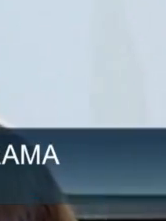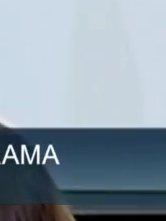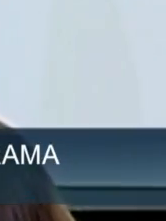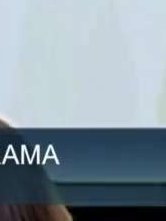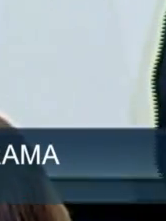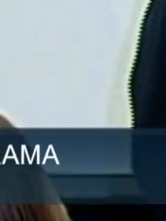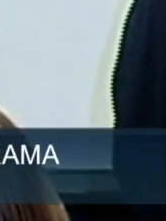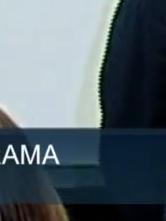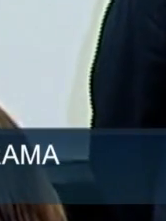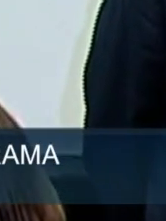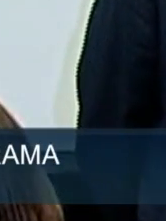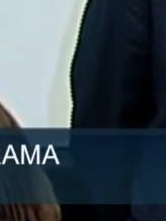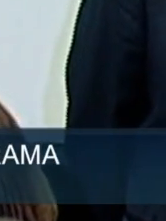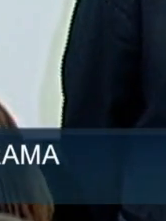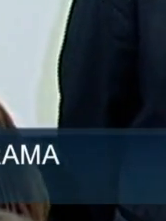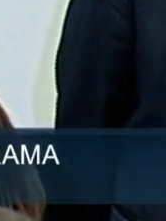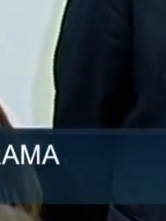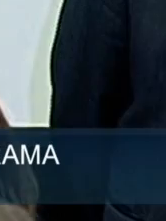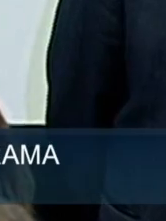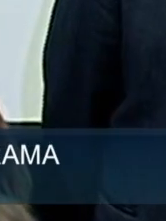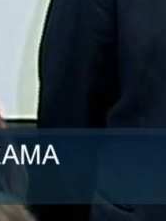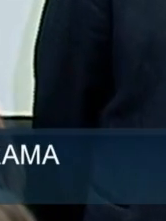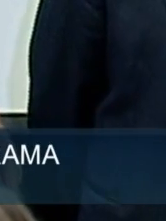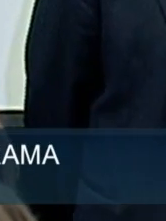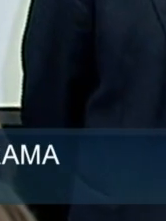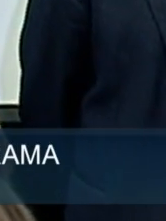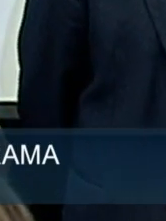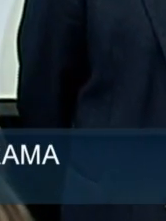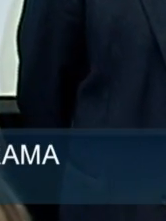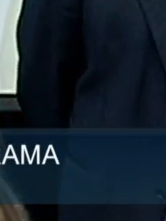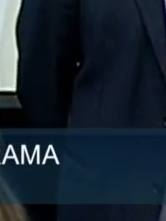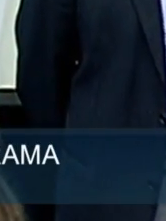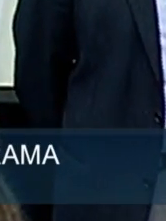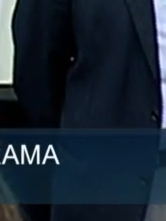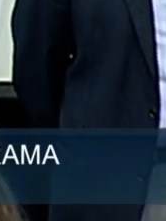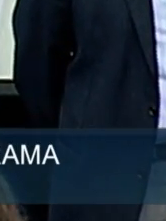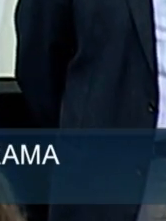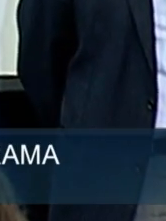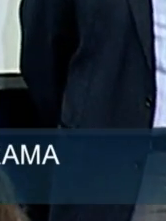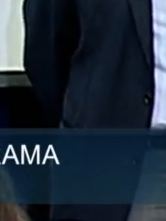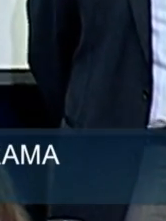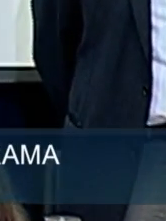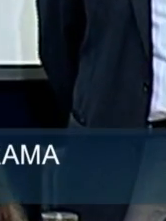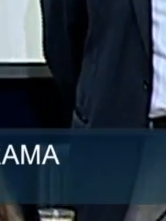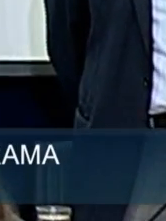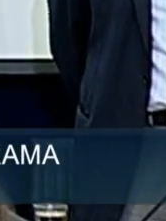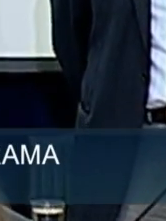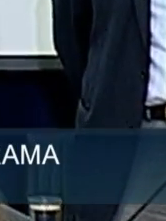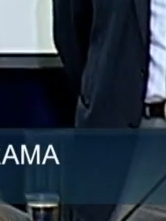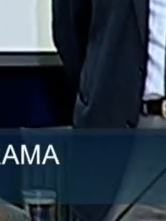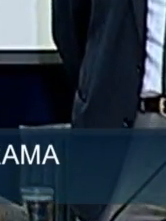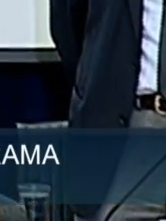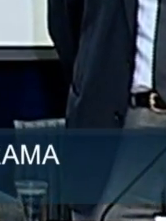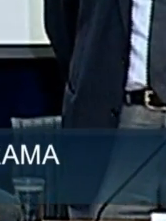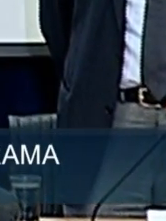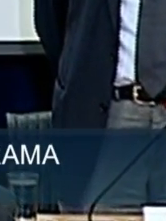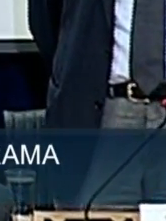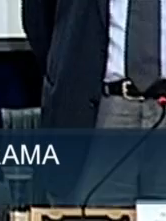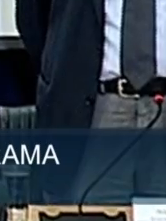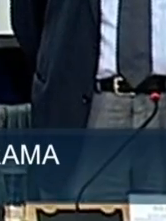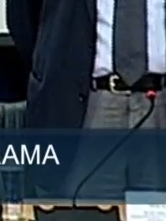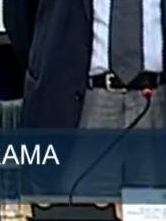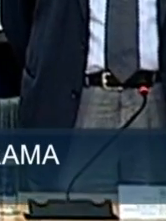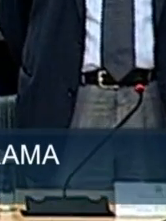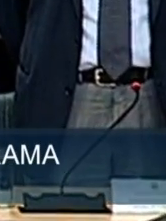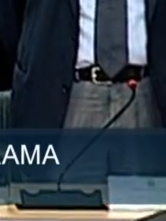o sol da liberdade raios lógicos brou no céu da pátria nesse instante se o